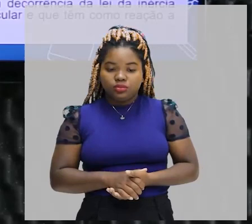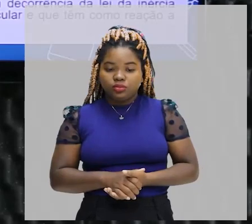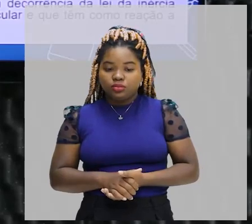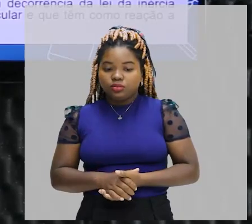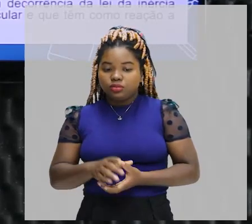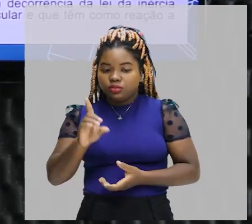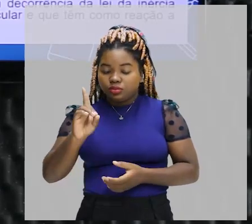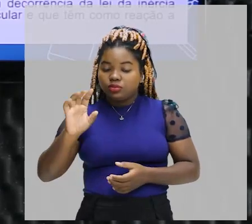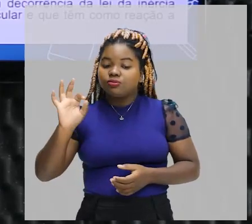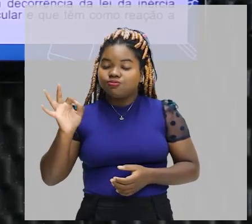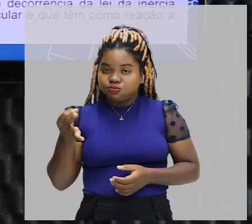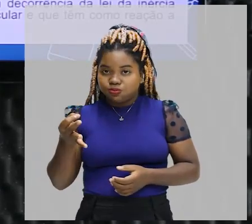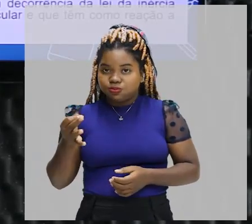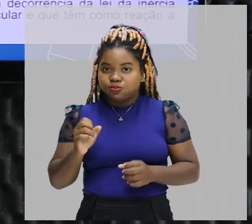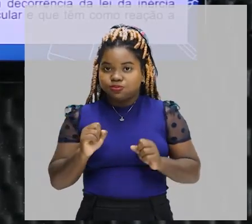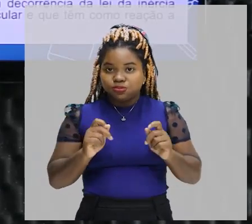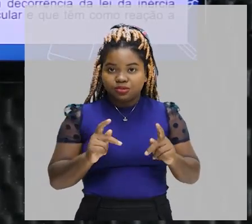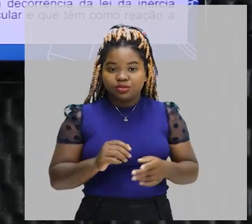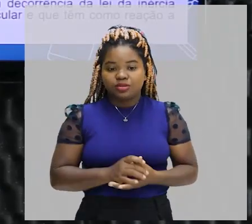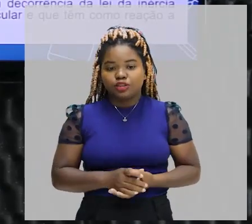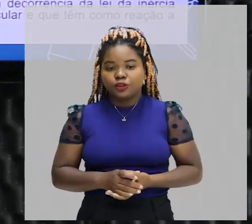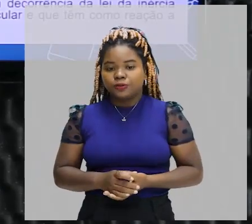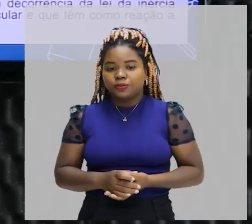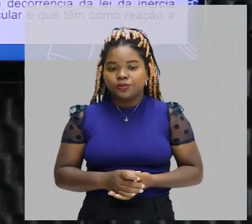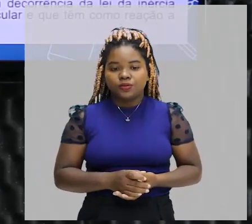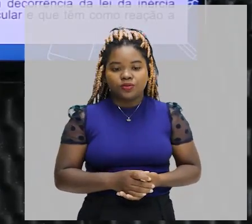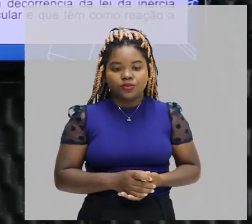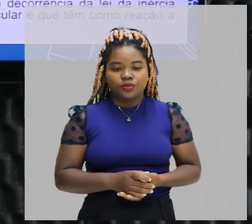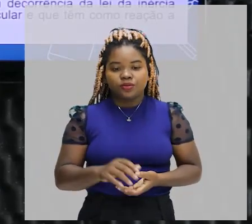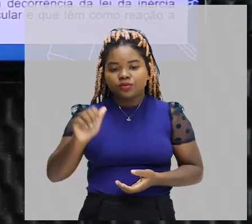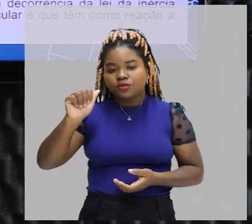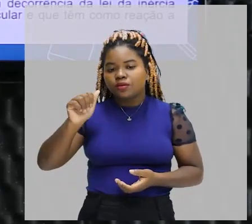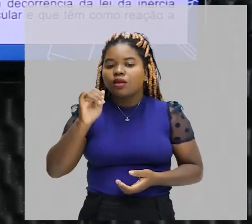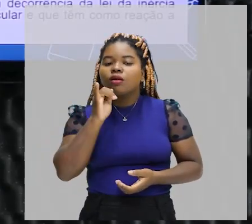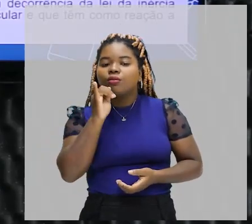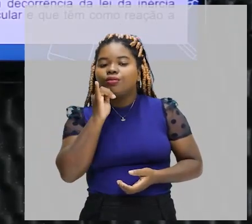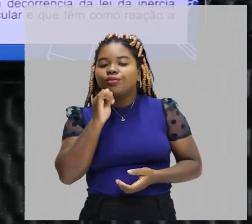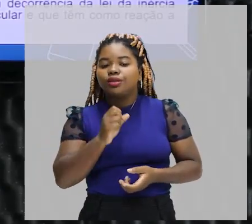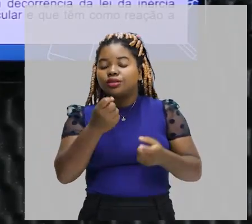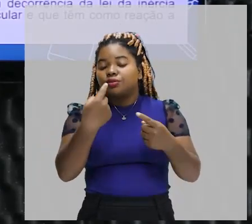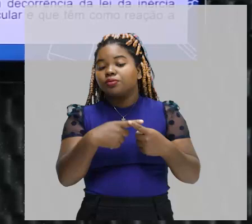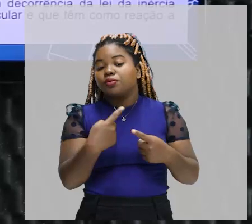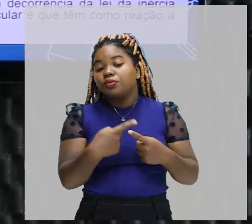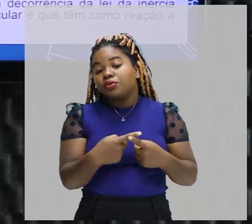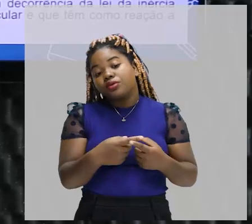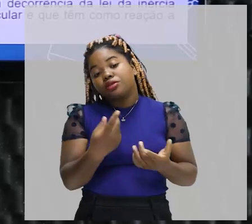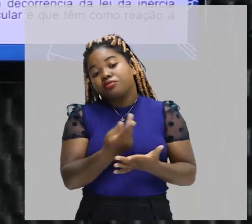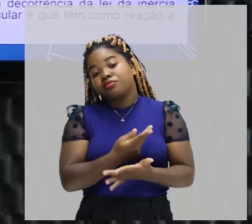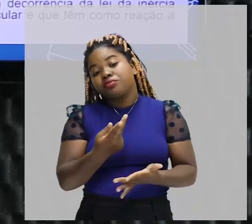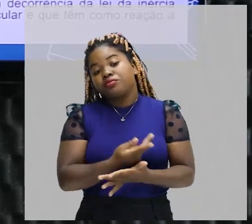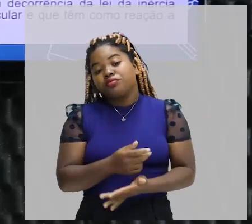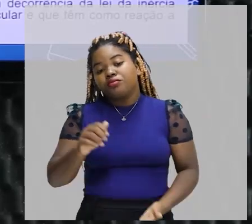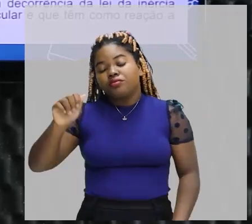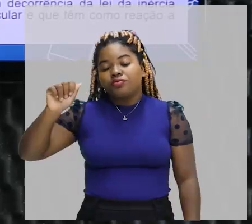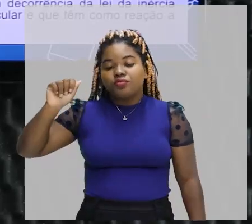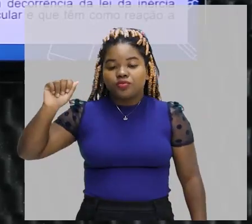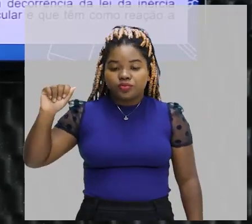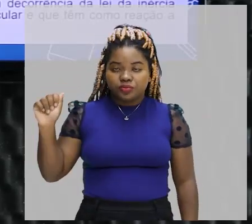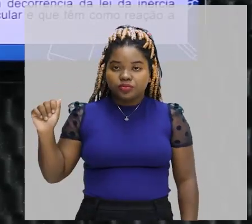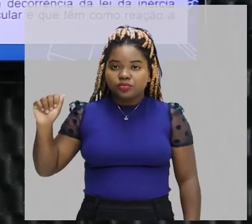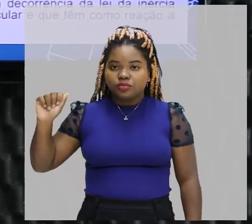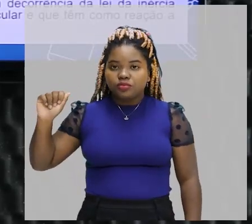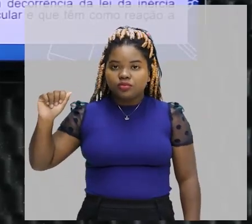letra D é a resposta correta, certo? Vamos ver a letra A, por exemplo. O movimento retilíneo uniforme, né, o movimento